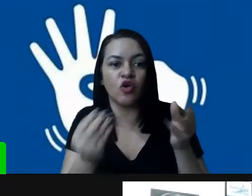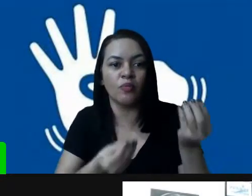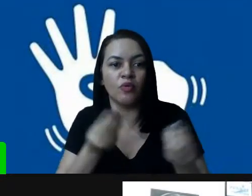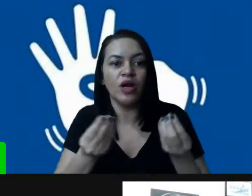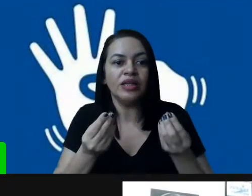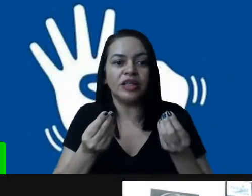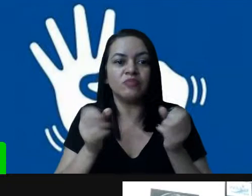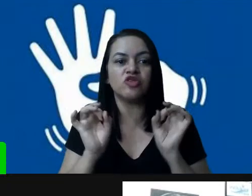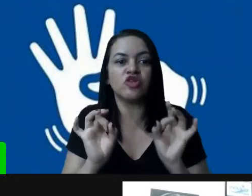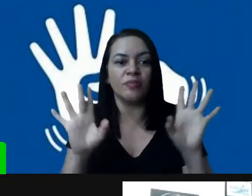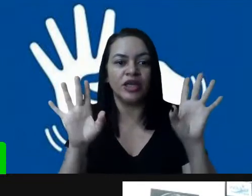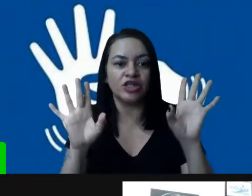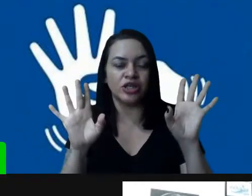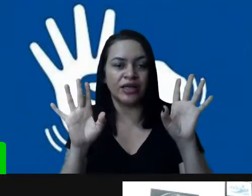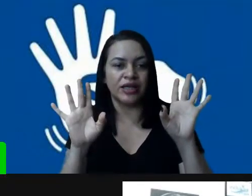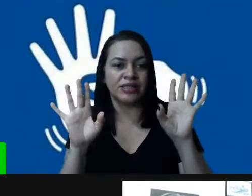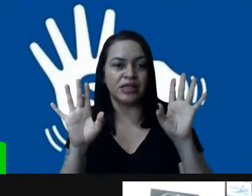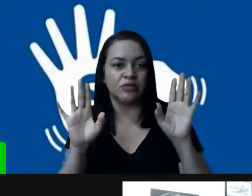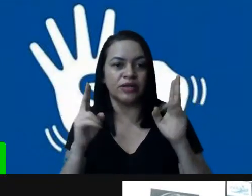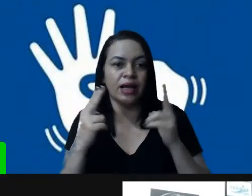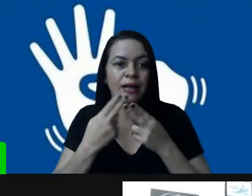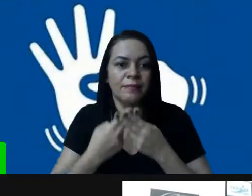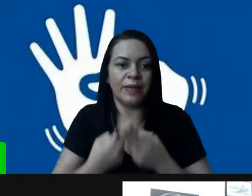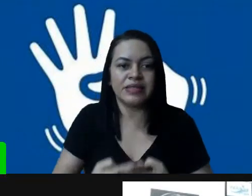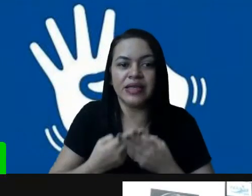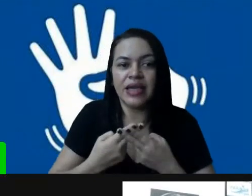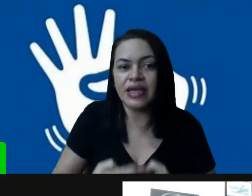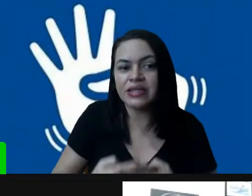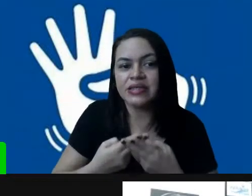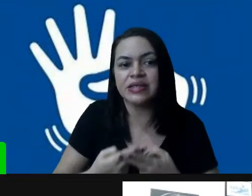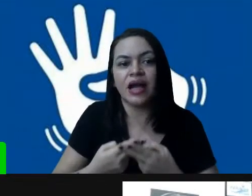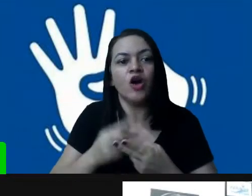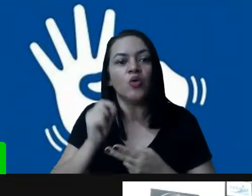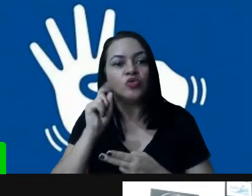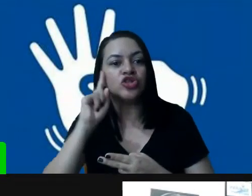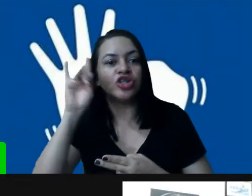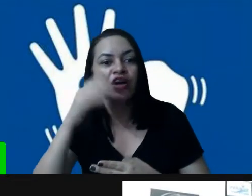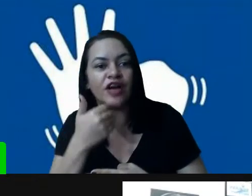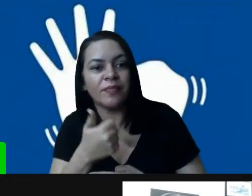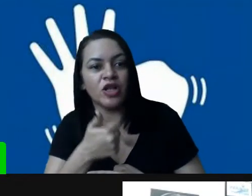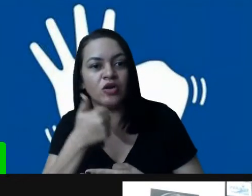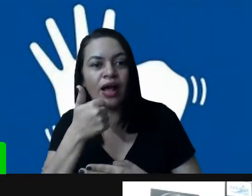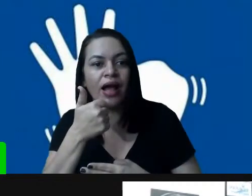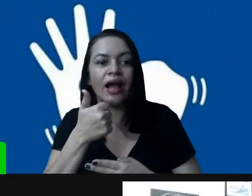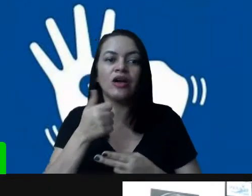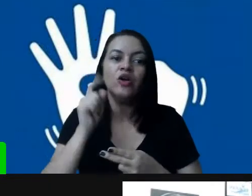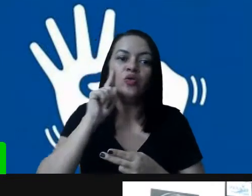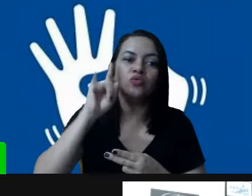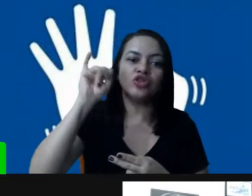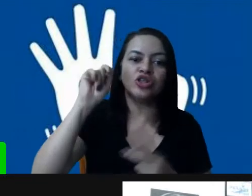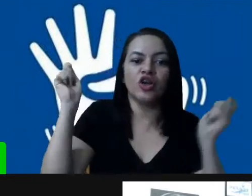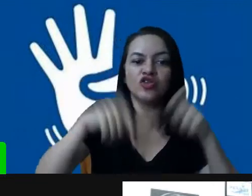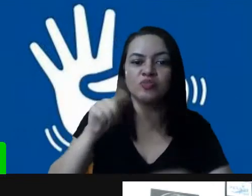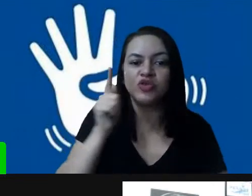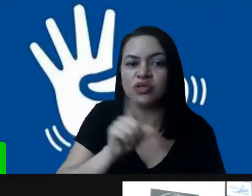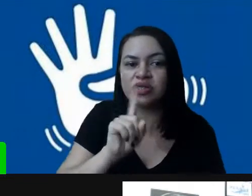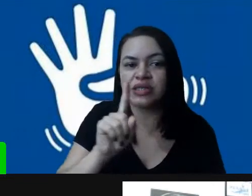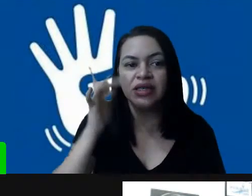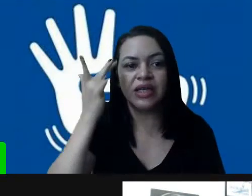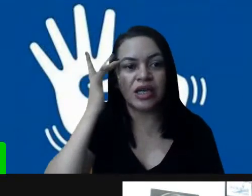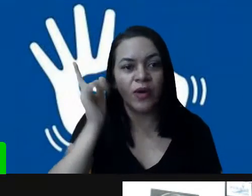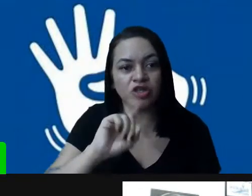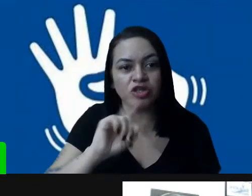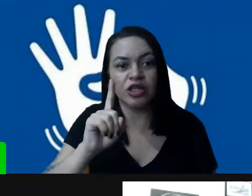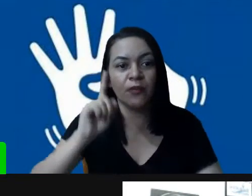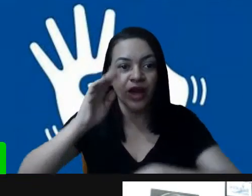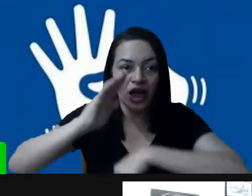mais como, temos somente a questão da paciência, um dia vai melhorar, um dia nós vamos